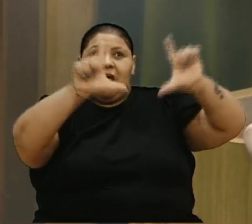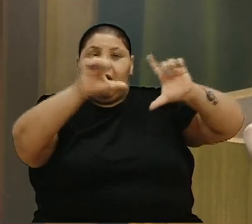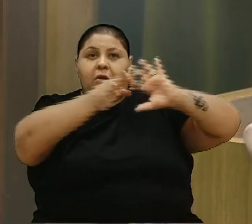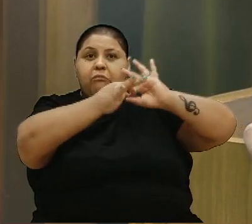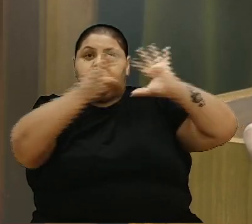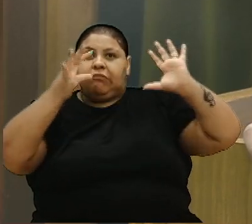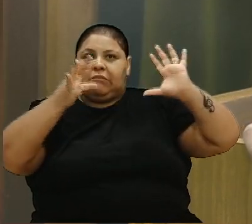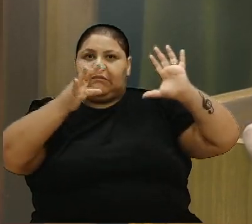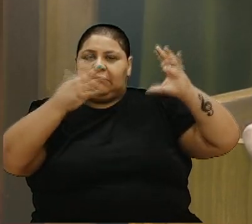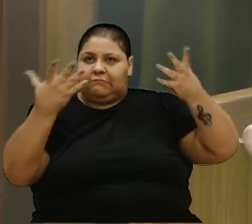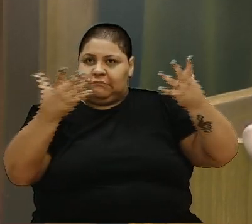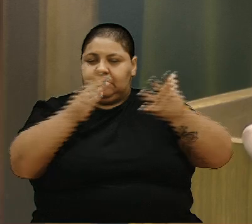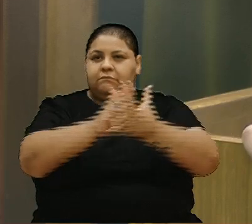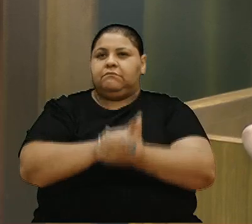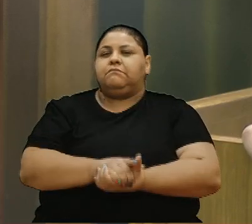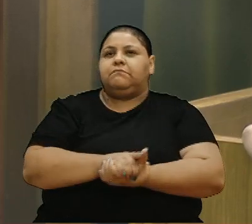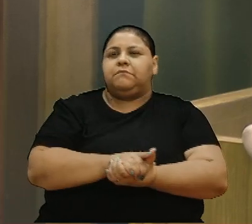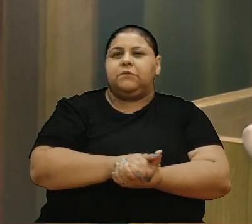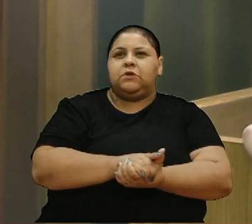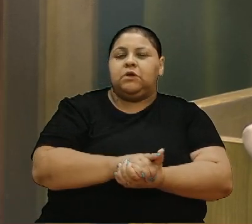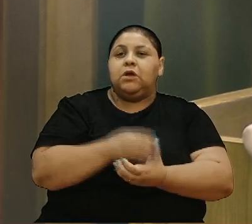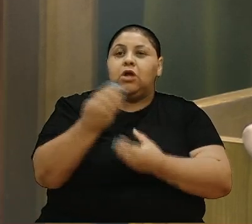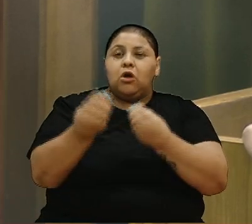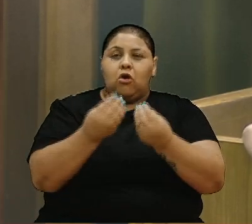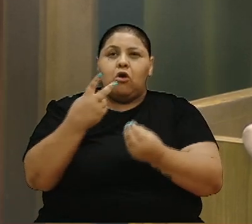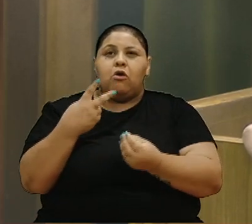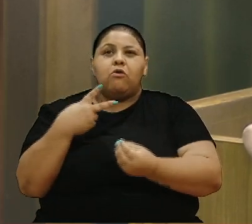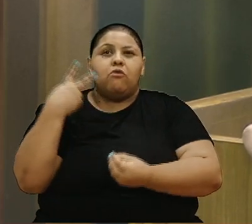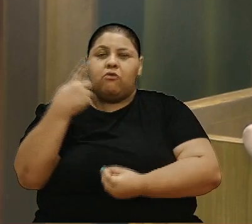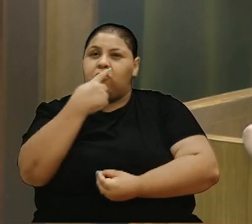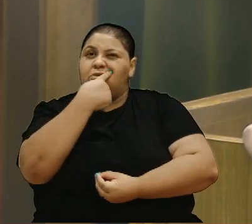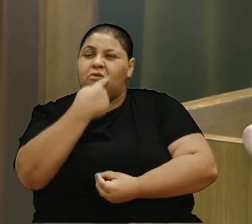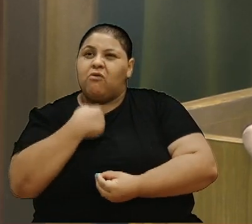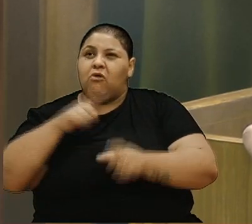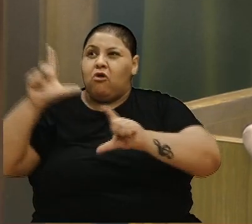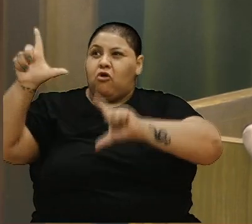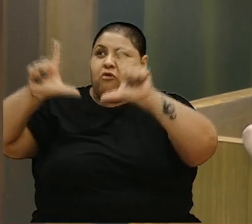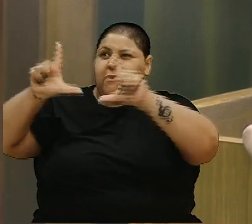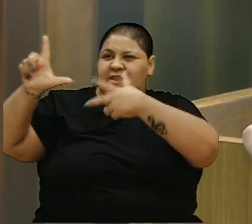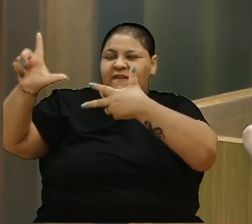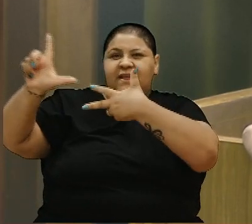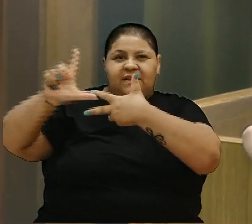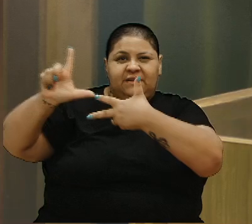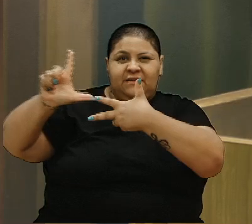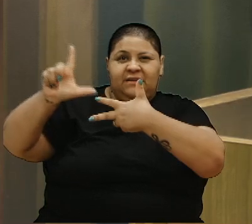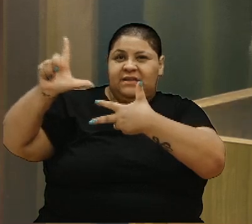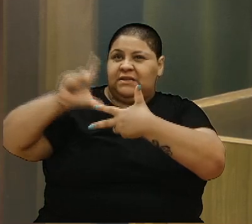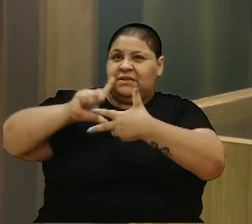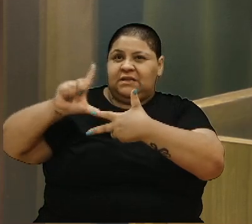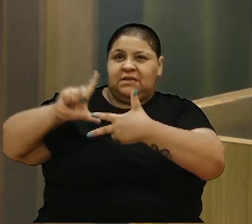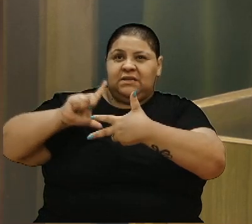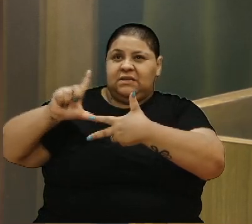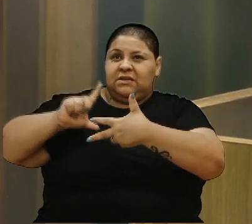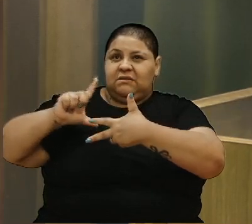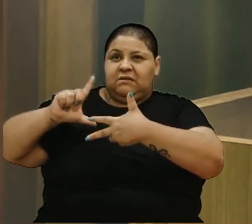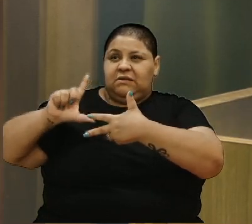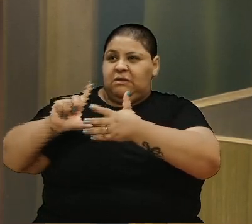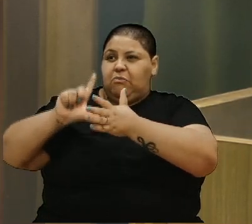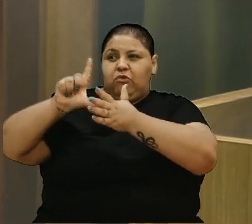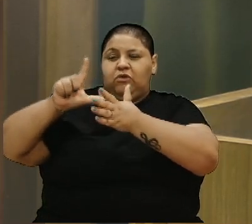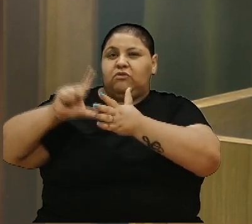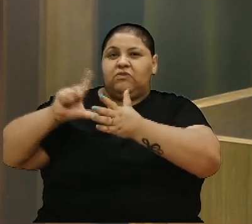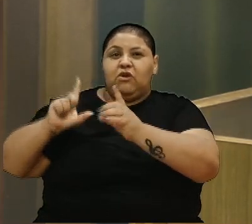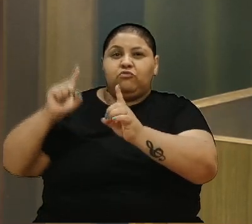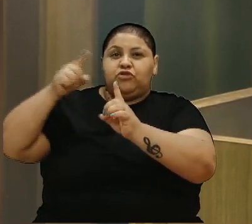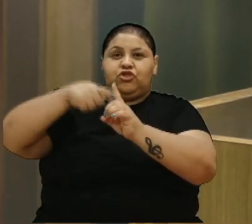sinal aberto. E como bem disse o senhor, vereador Petrini, uma TV legislativa que não tem a pretensão de ser comercial, que tem